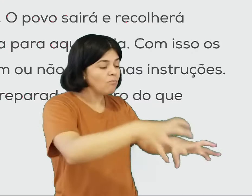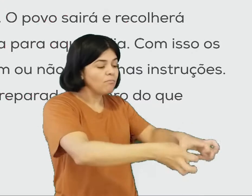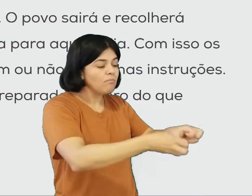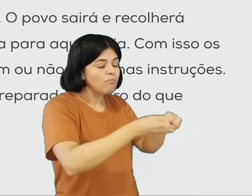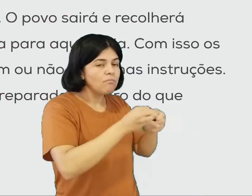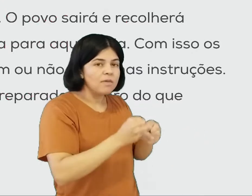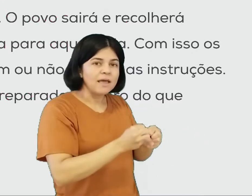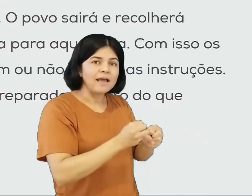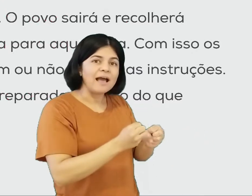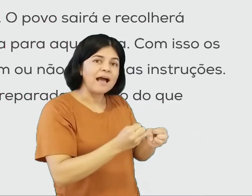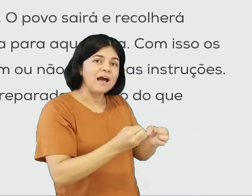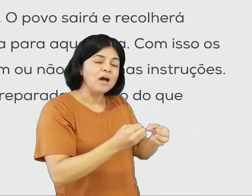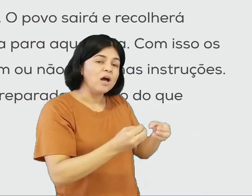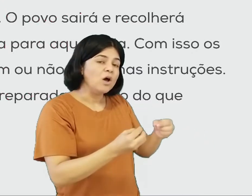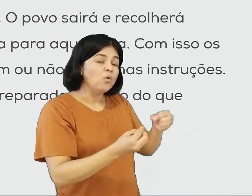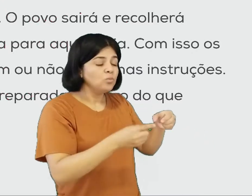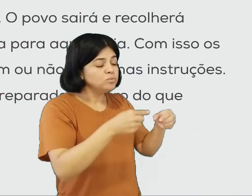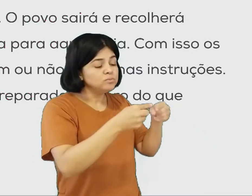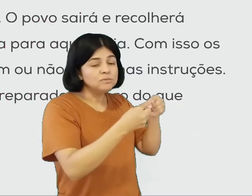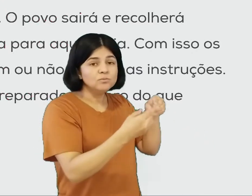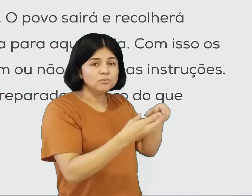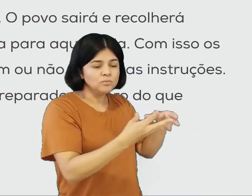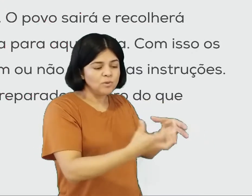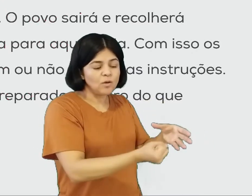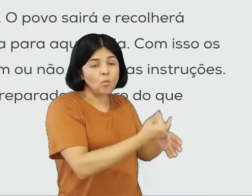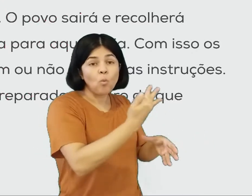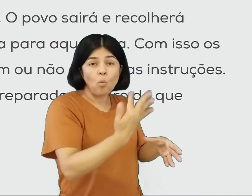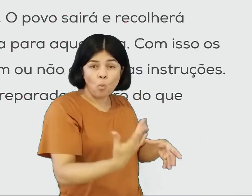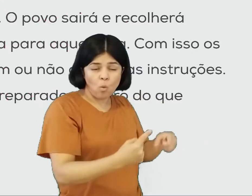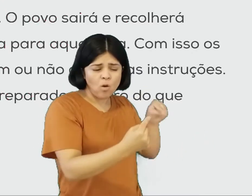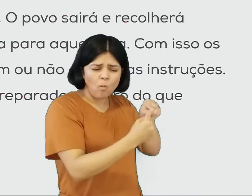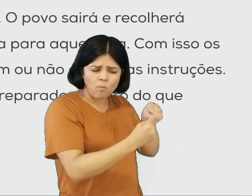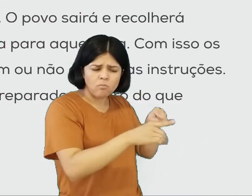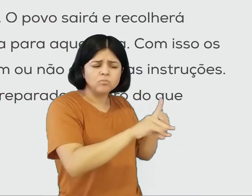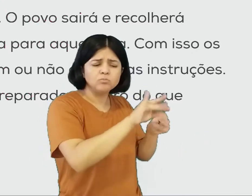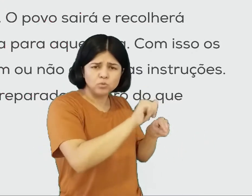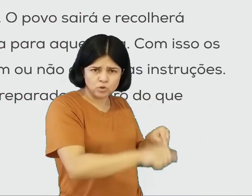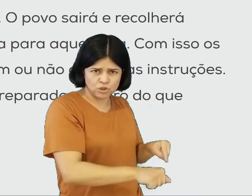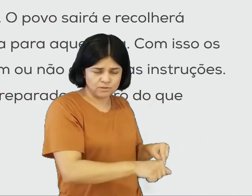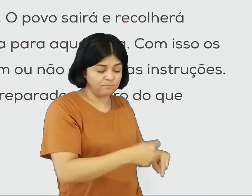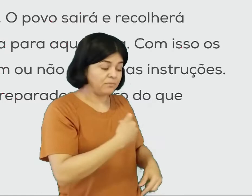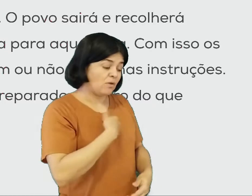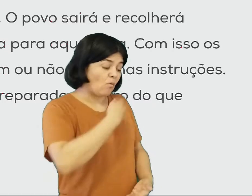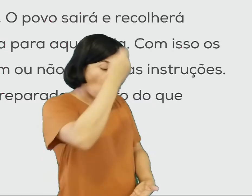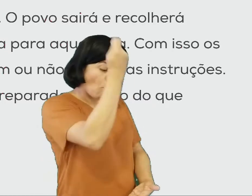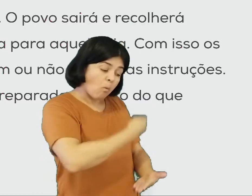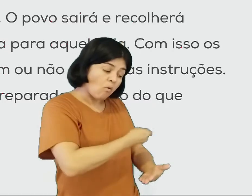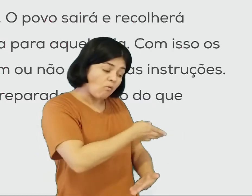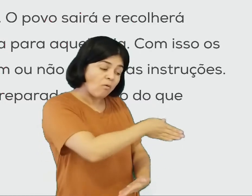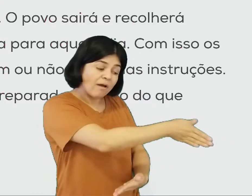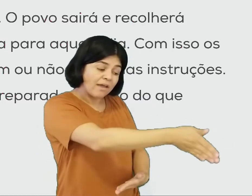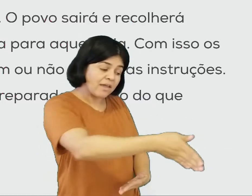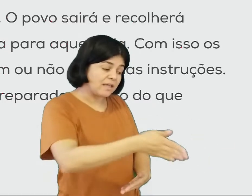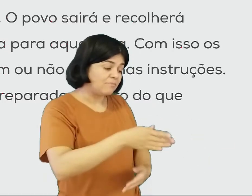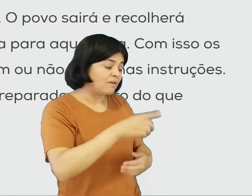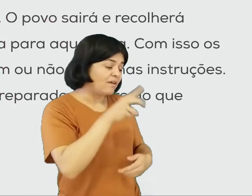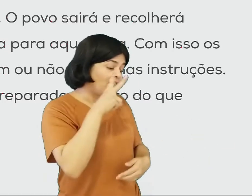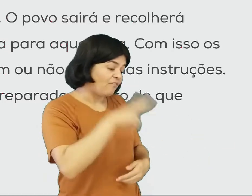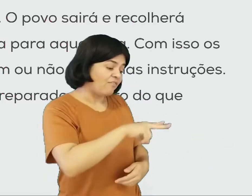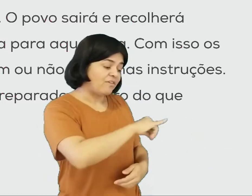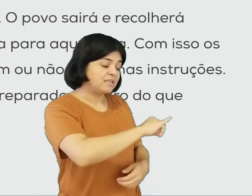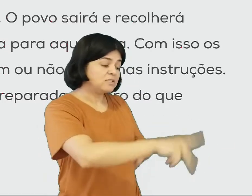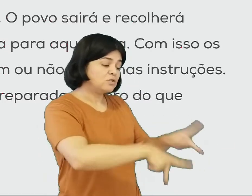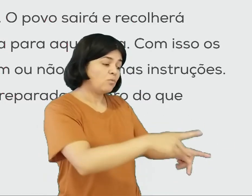para aquele dia. Com isso, os porei à prova para ver se seguem ou não as